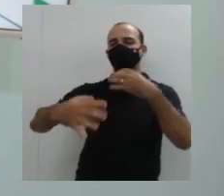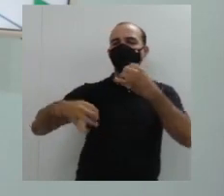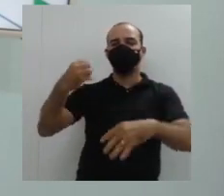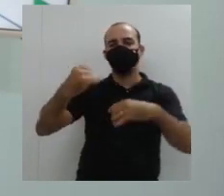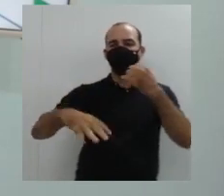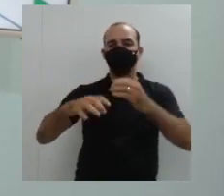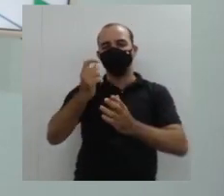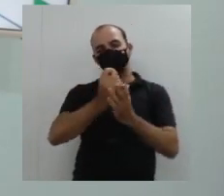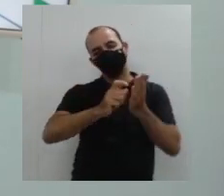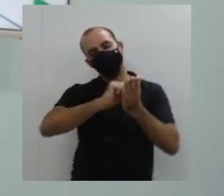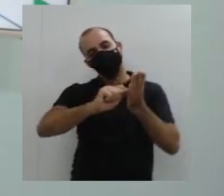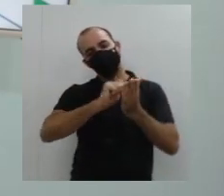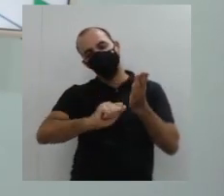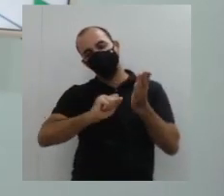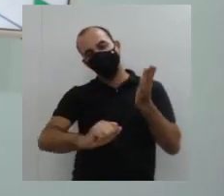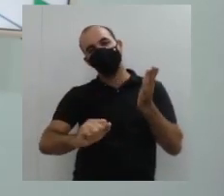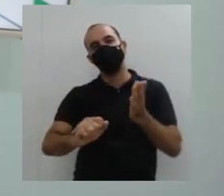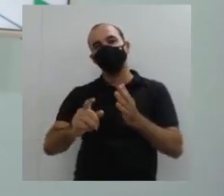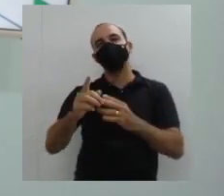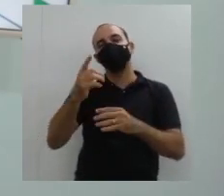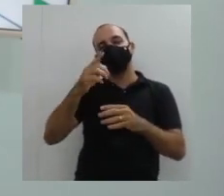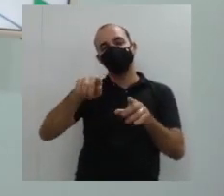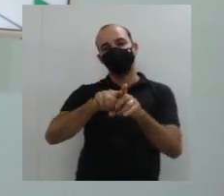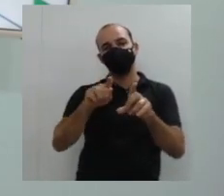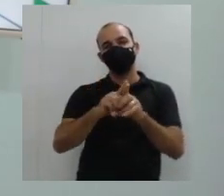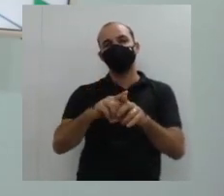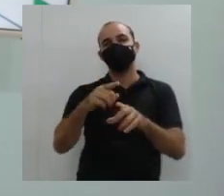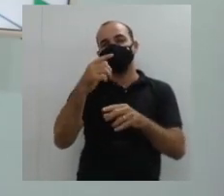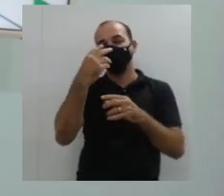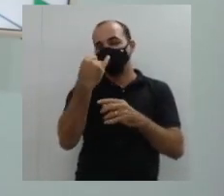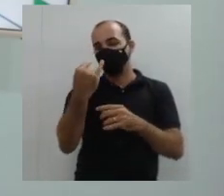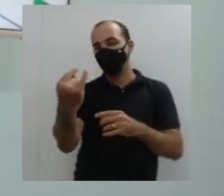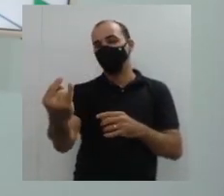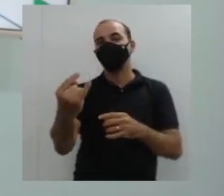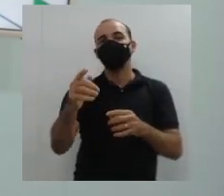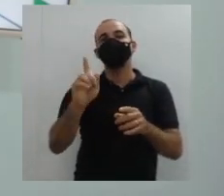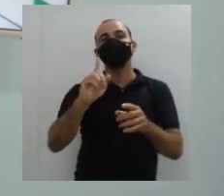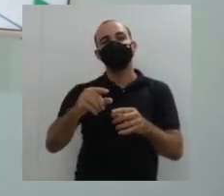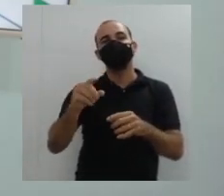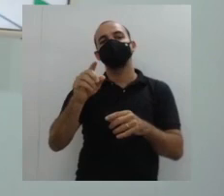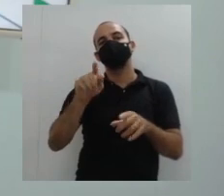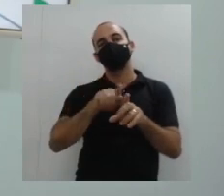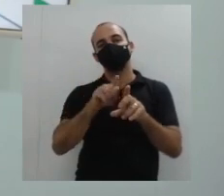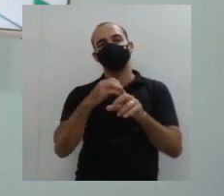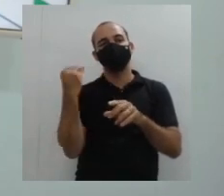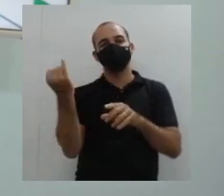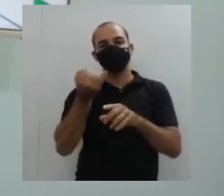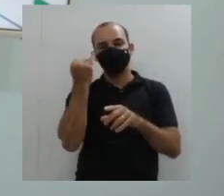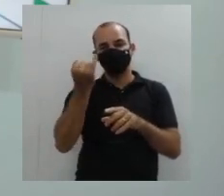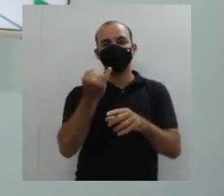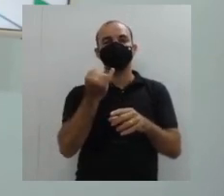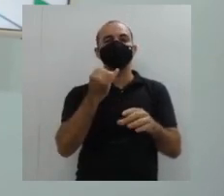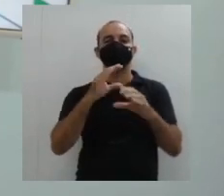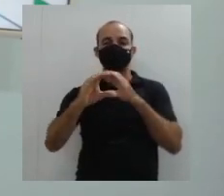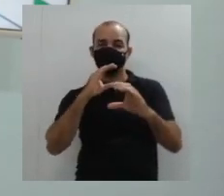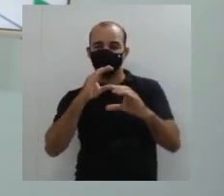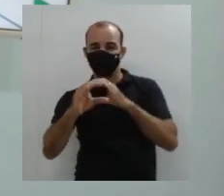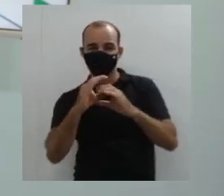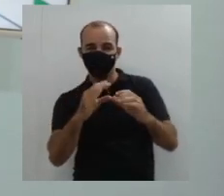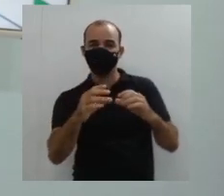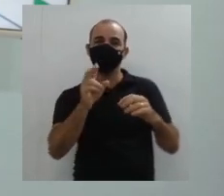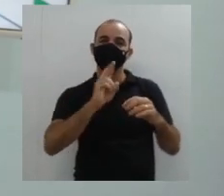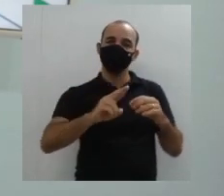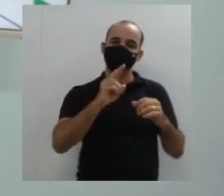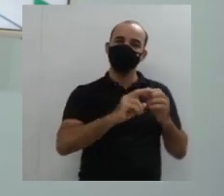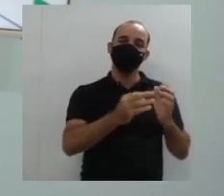importantes. E também, eu aponto também o quê? O trabalho com a linguagem. A linguagem o quê? O verbal e a